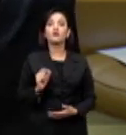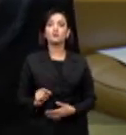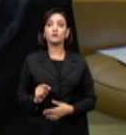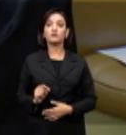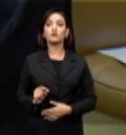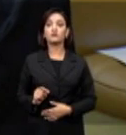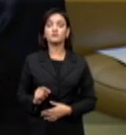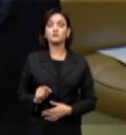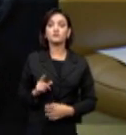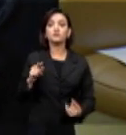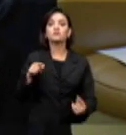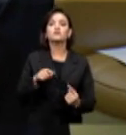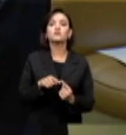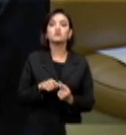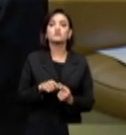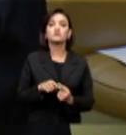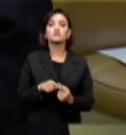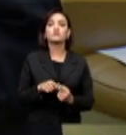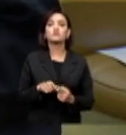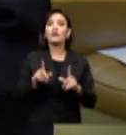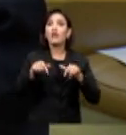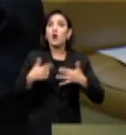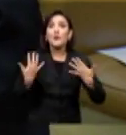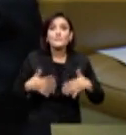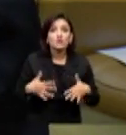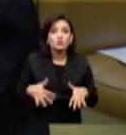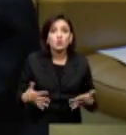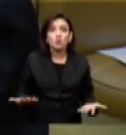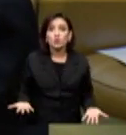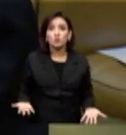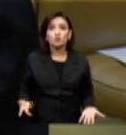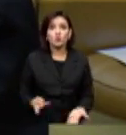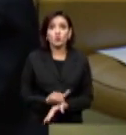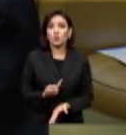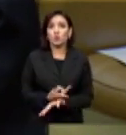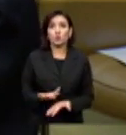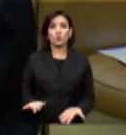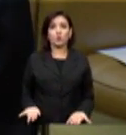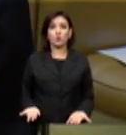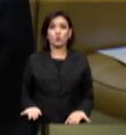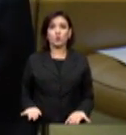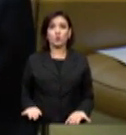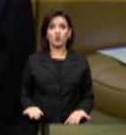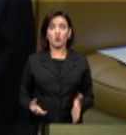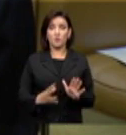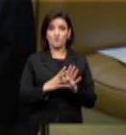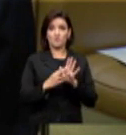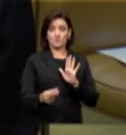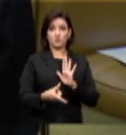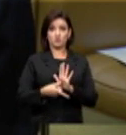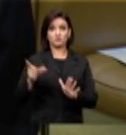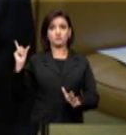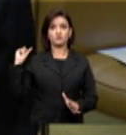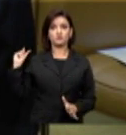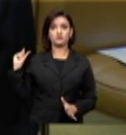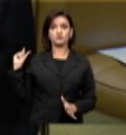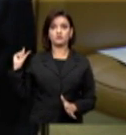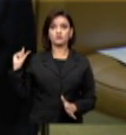aos senhores o seguinte: isto é um absurdo. O modelo anterior